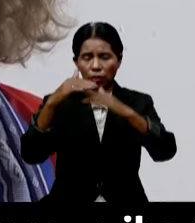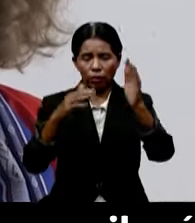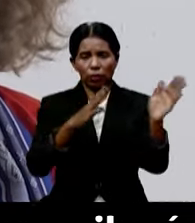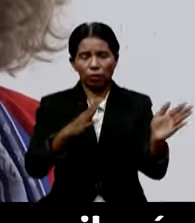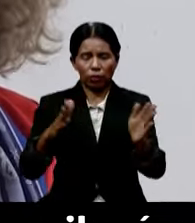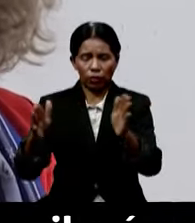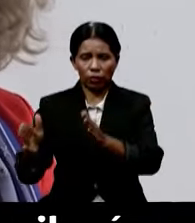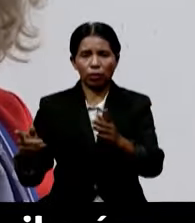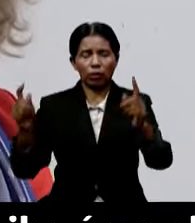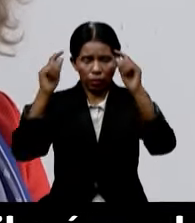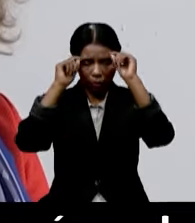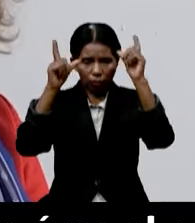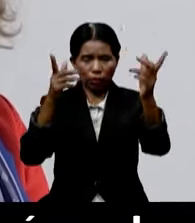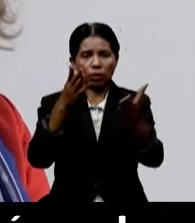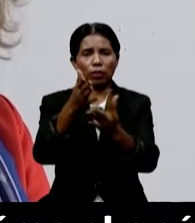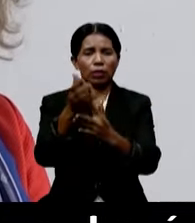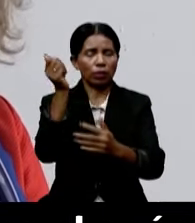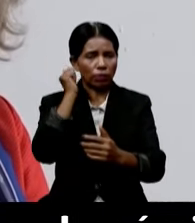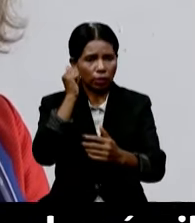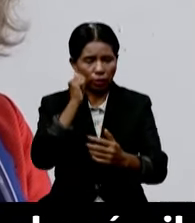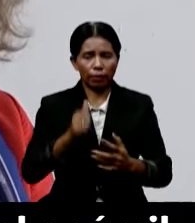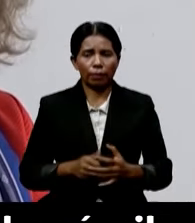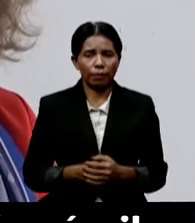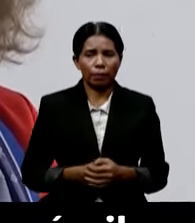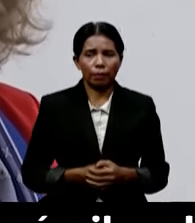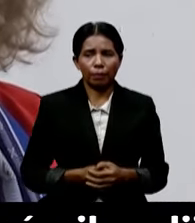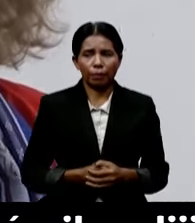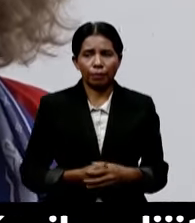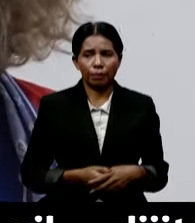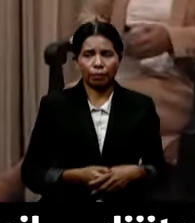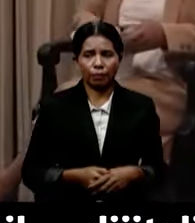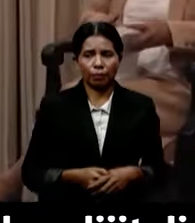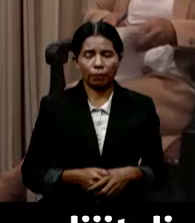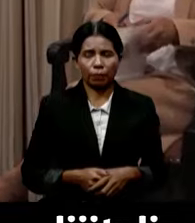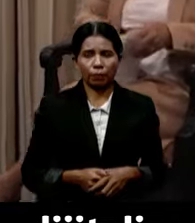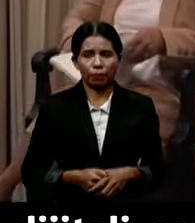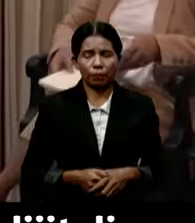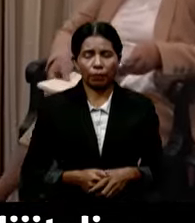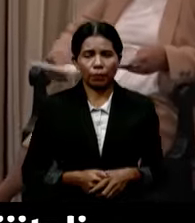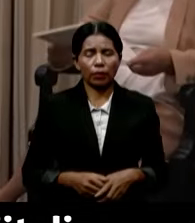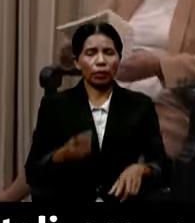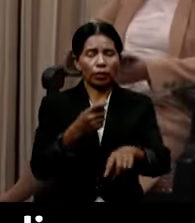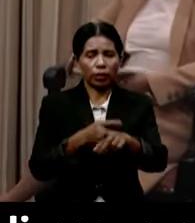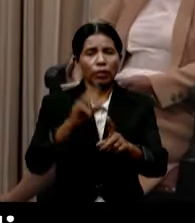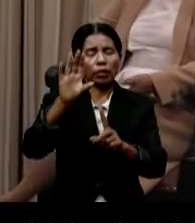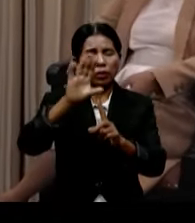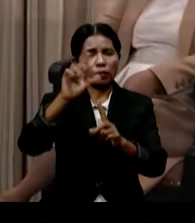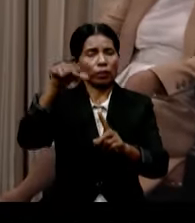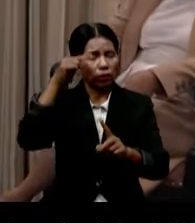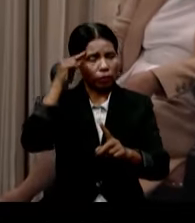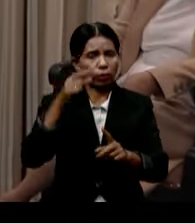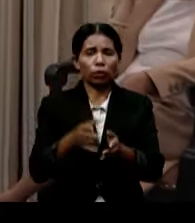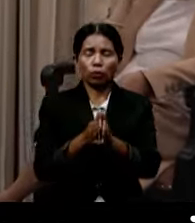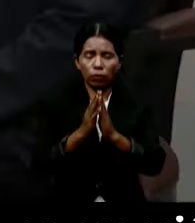processo preparação Timor-Leste nian adesão basean. Come a full member of the country. E o Bibangle, chefe governo Mos,